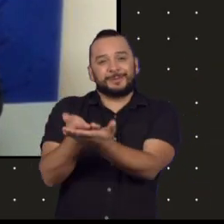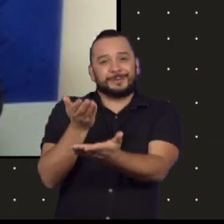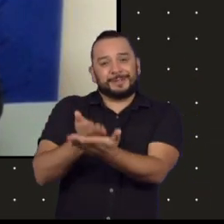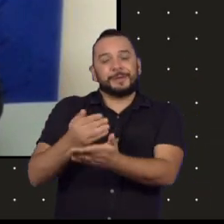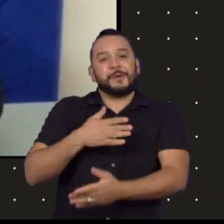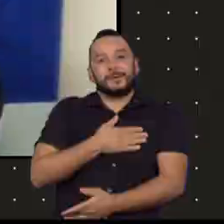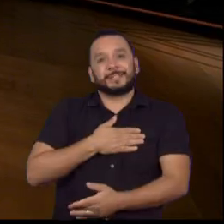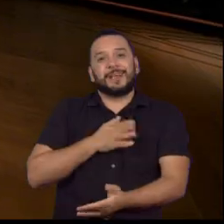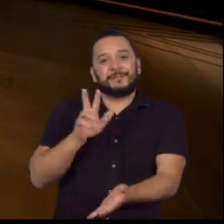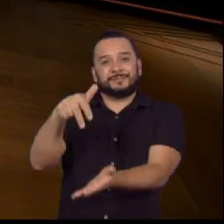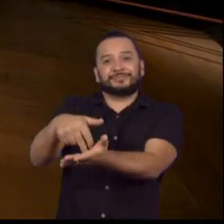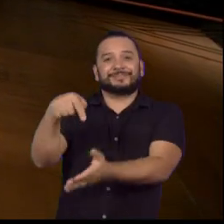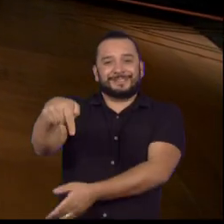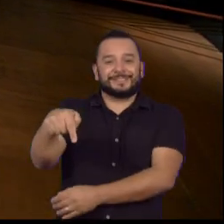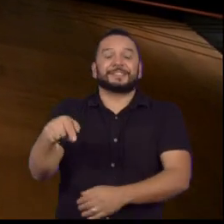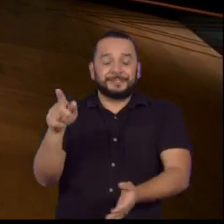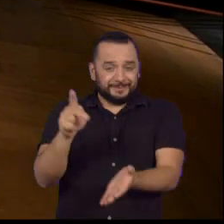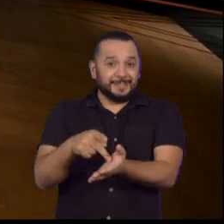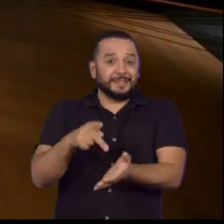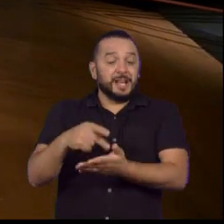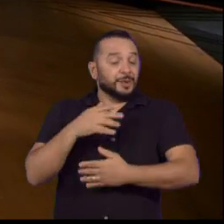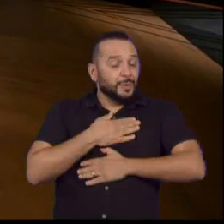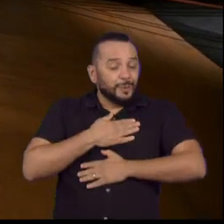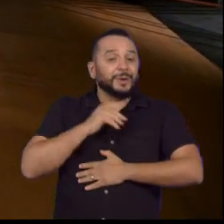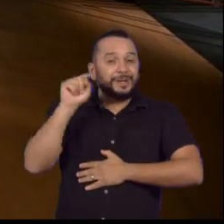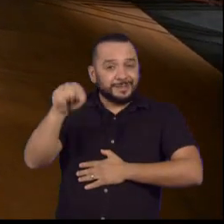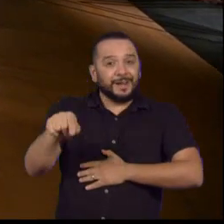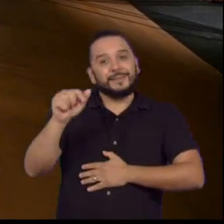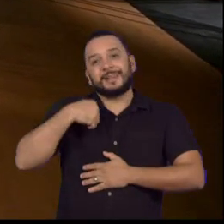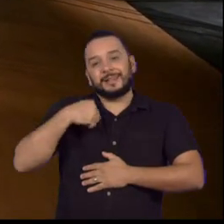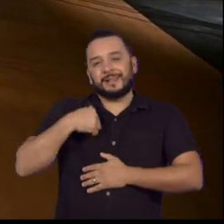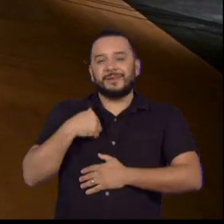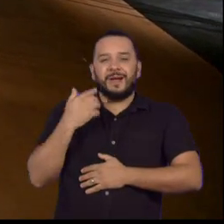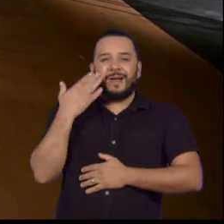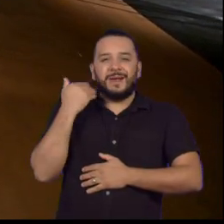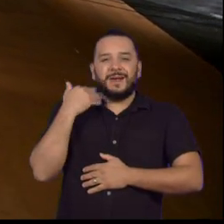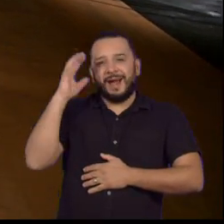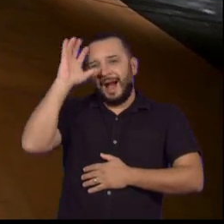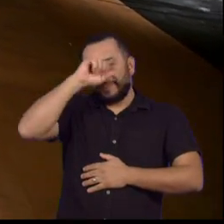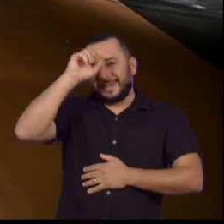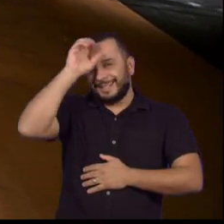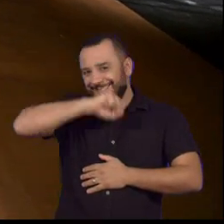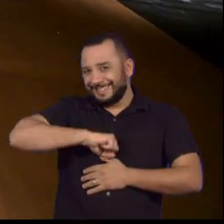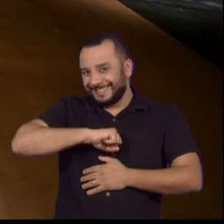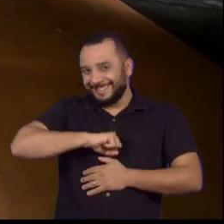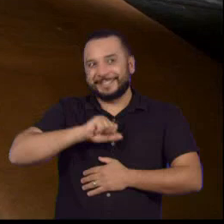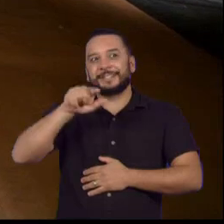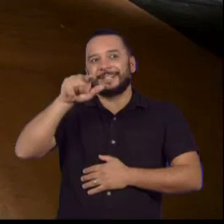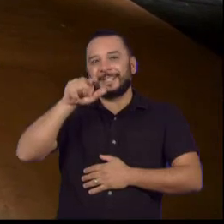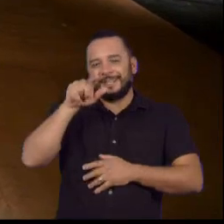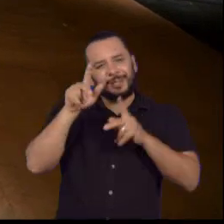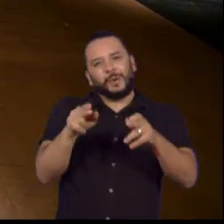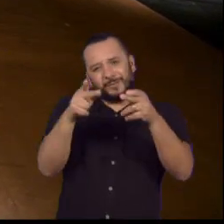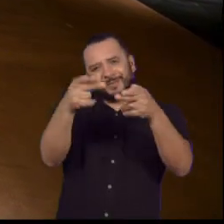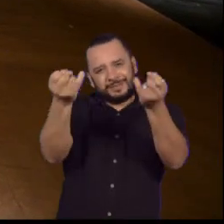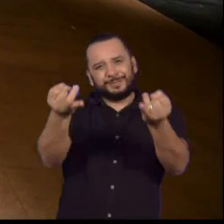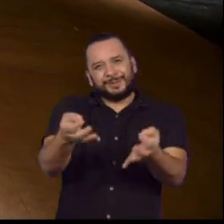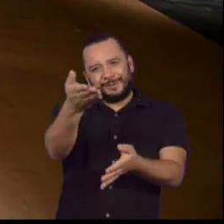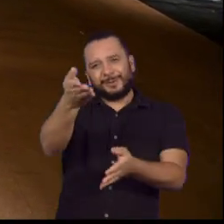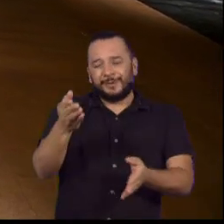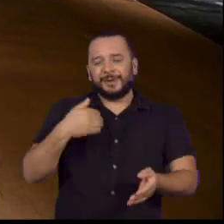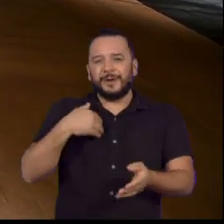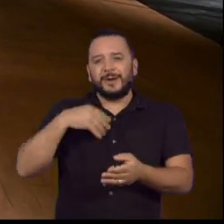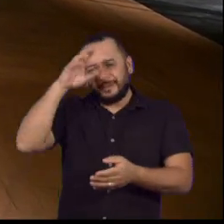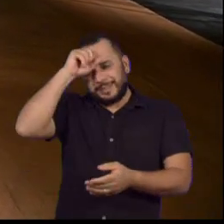de ficar. E foi onde eu aprendi, como vocês já disseram,